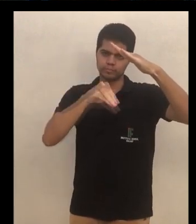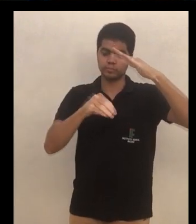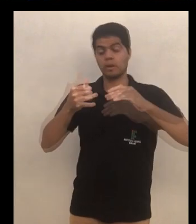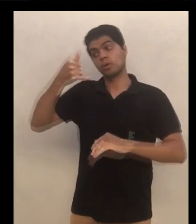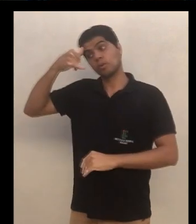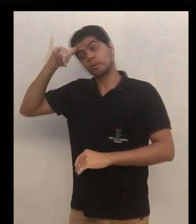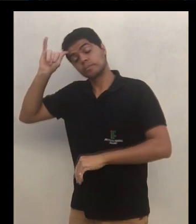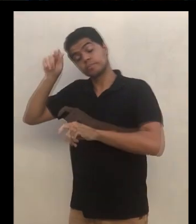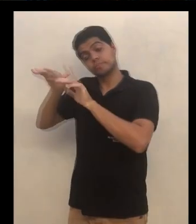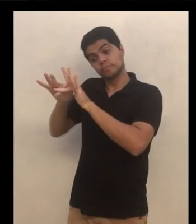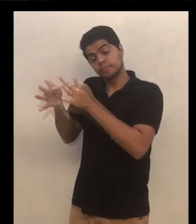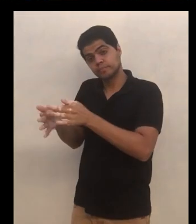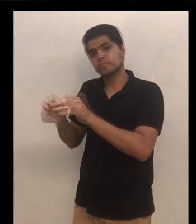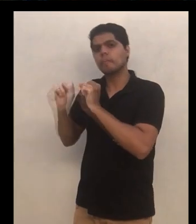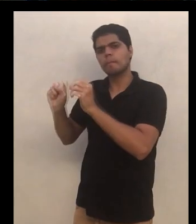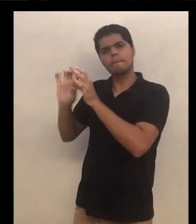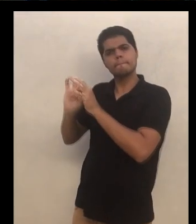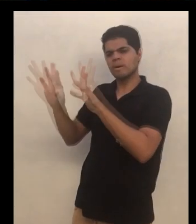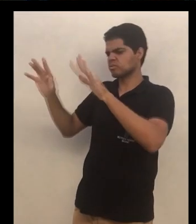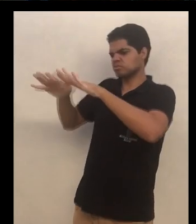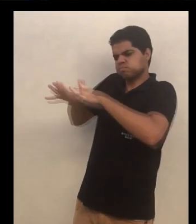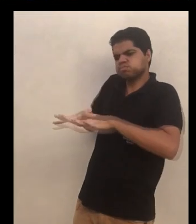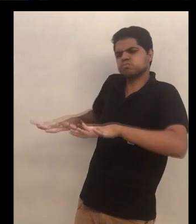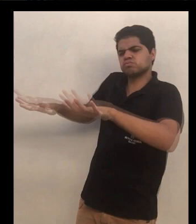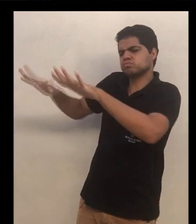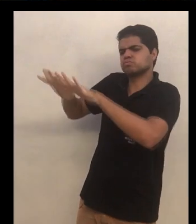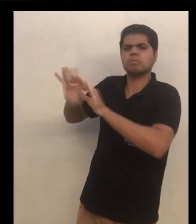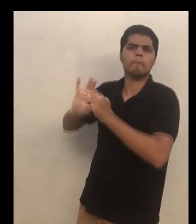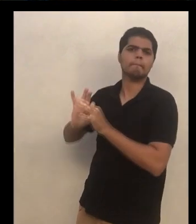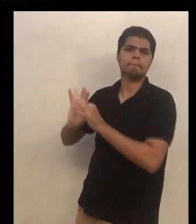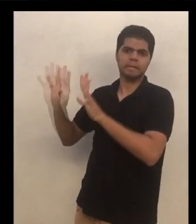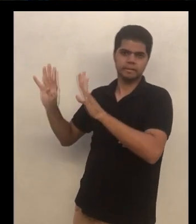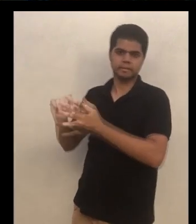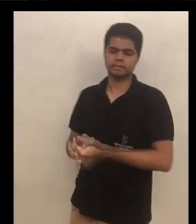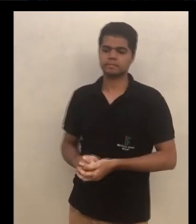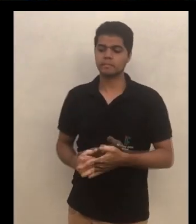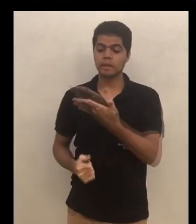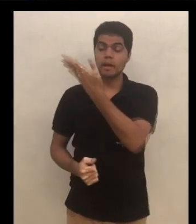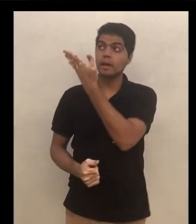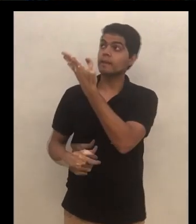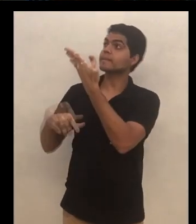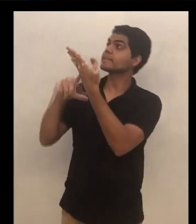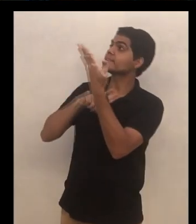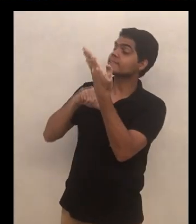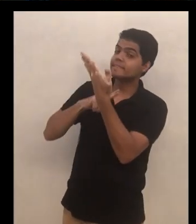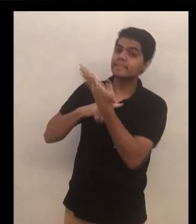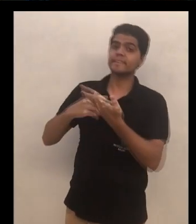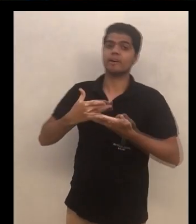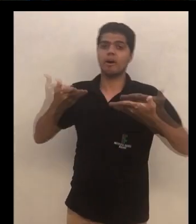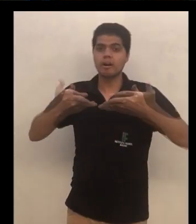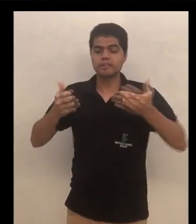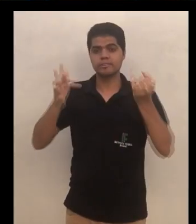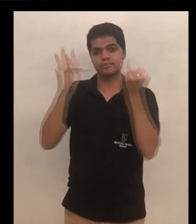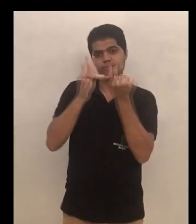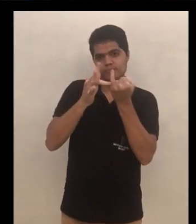pode, certo? Esse aqui é um caipira misto e foi criado aqui na escola, né, com